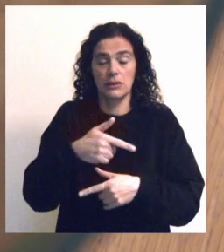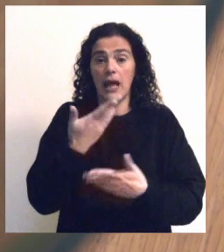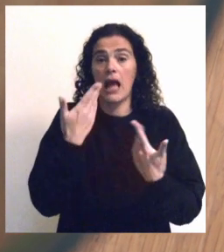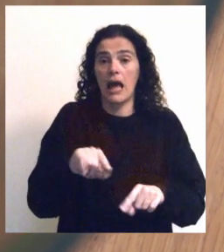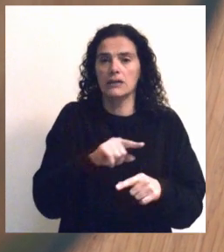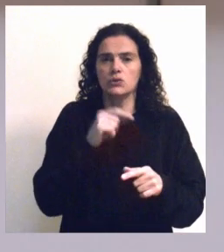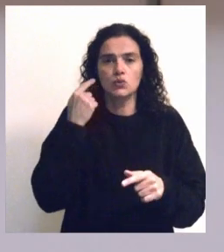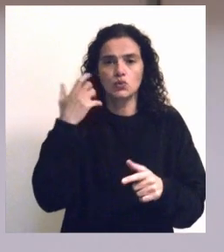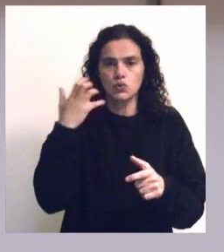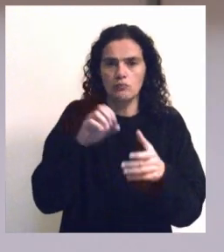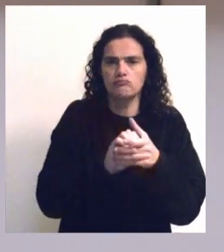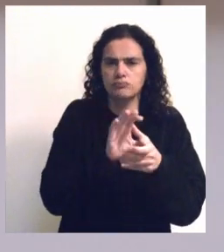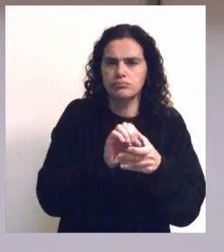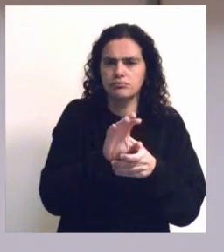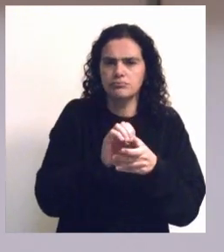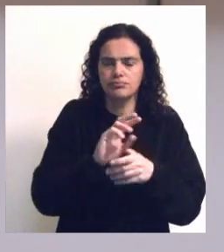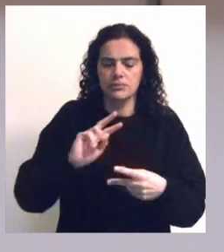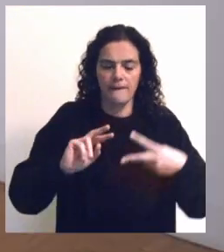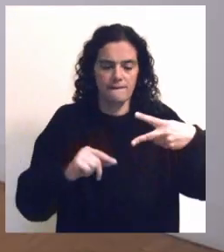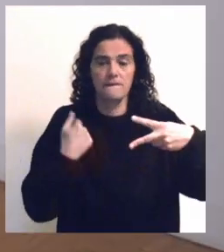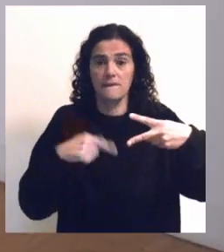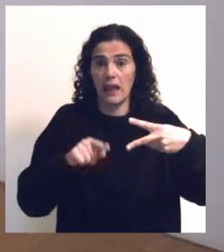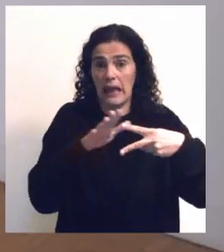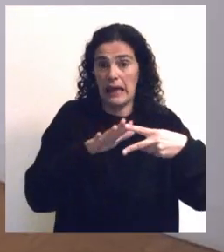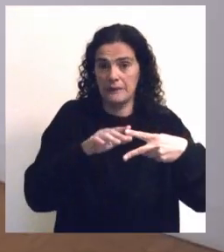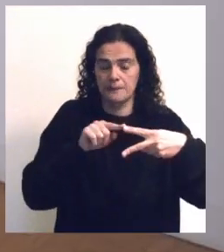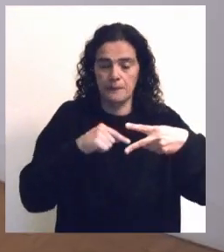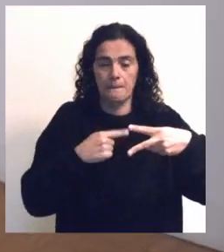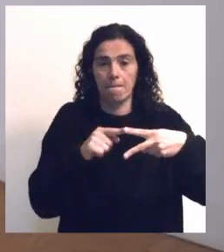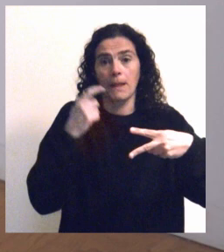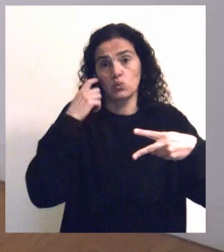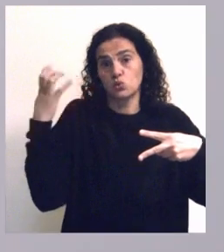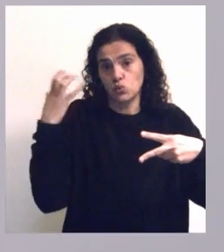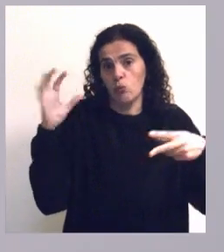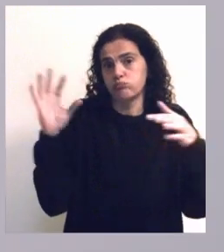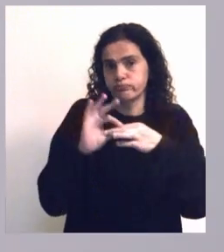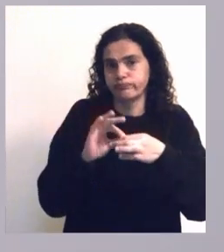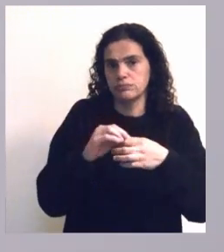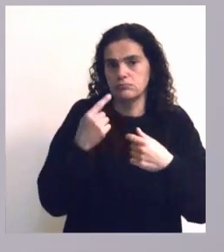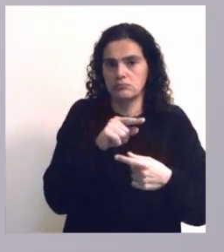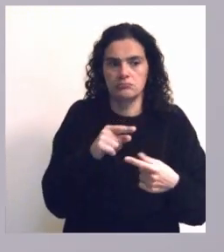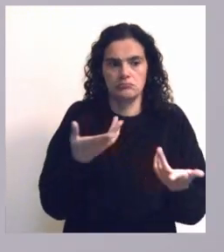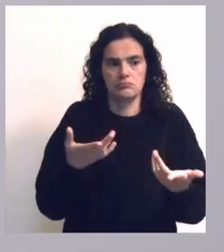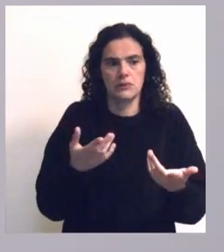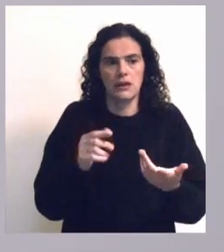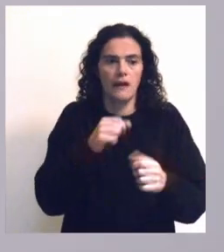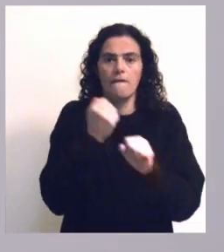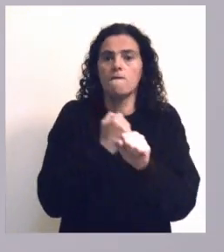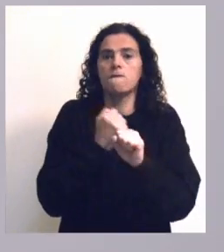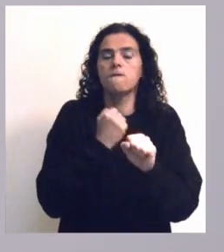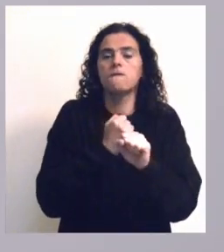Saliento aqui que a presença dos altifalantes tem uma dupla vertente, não só acústica, na medida em